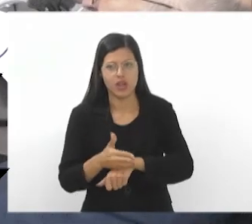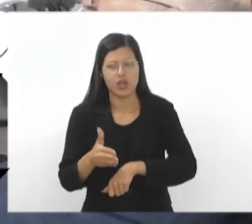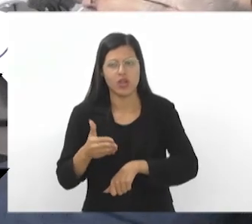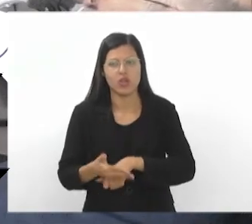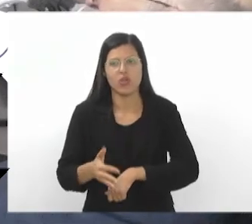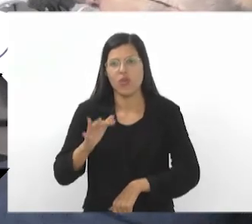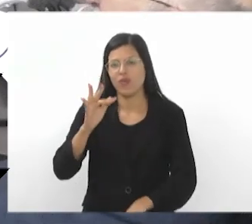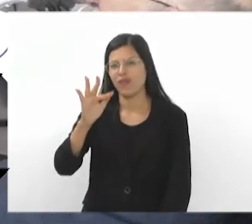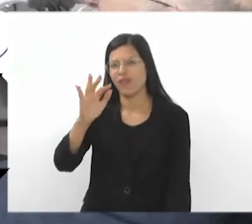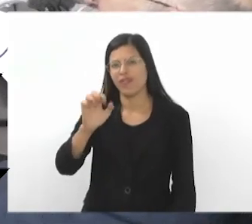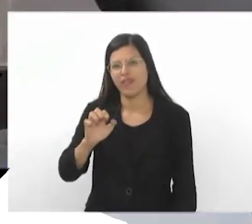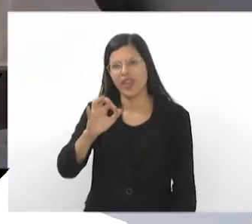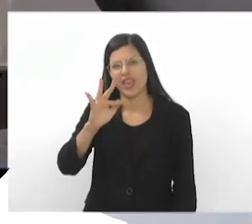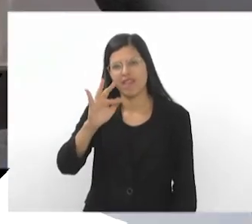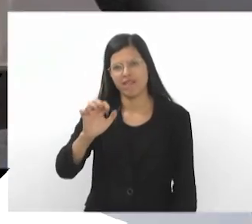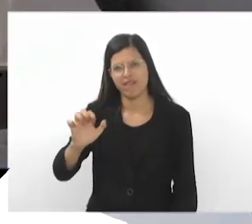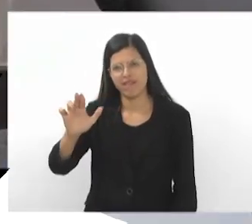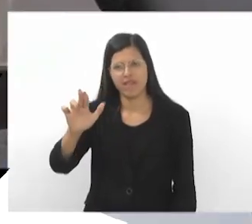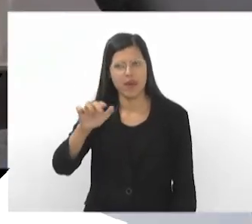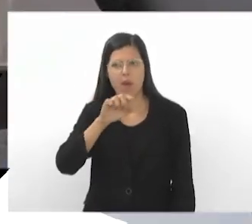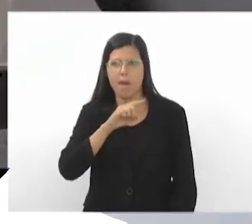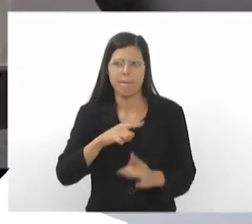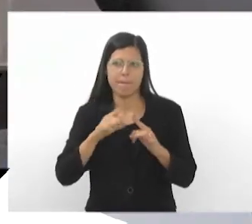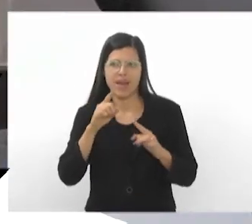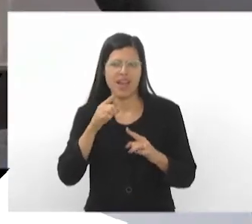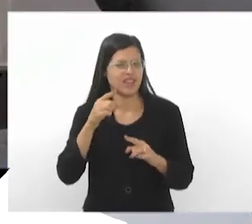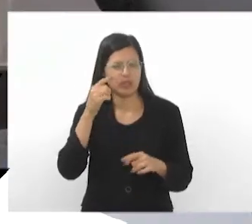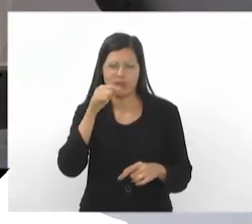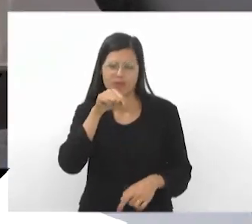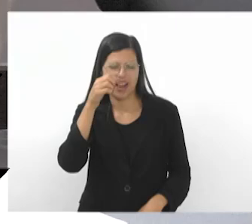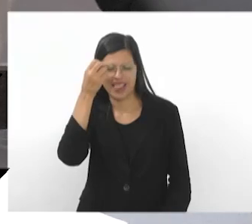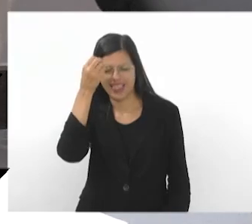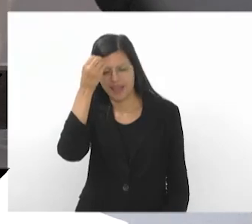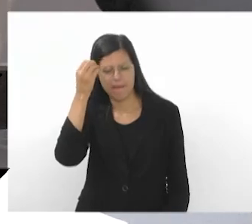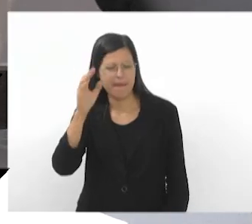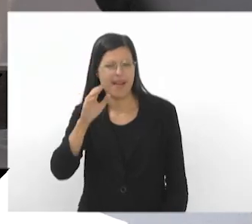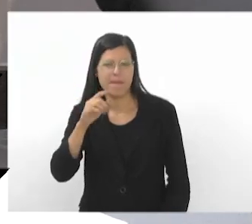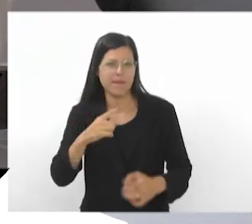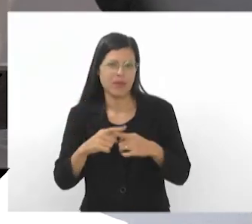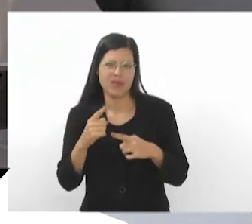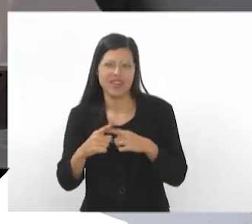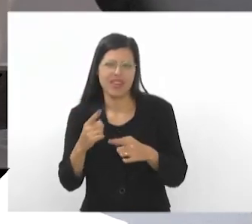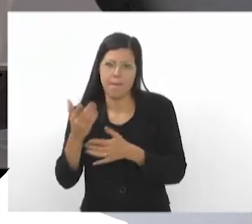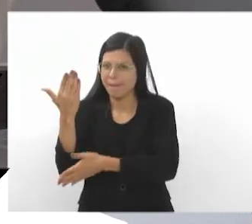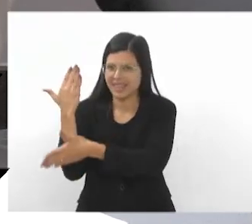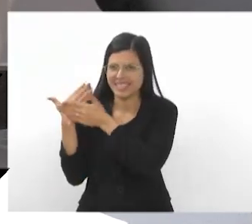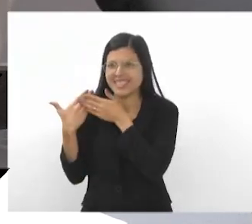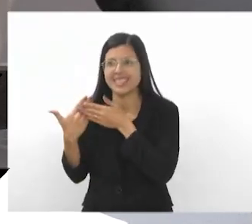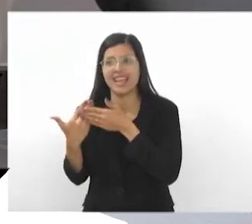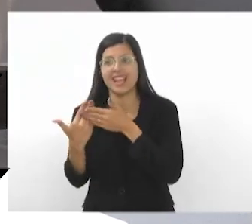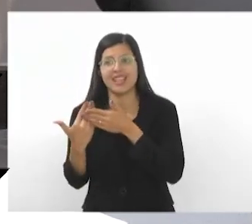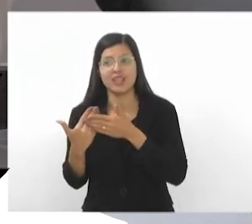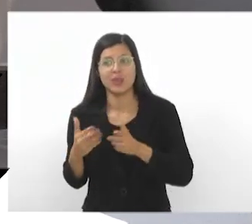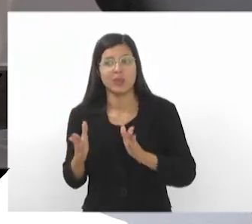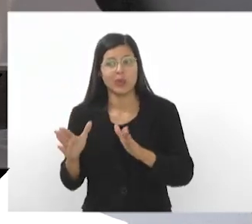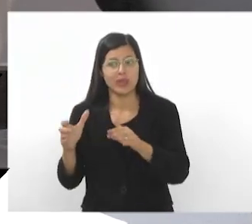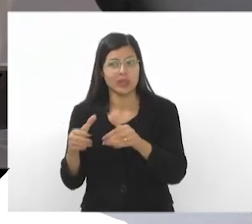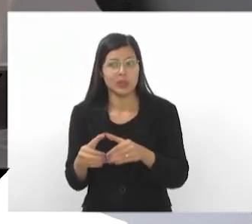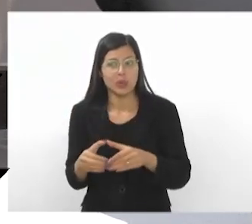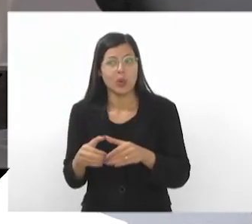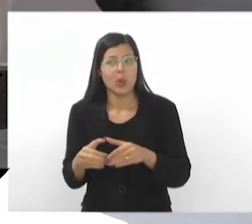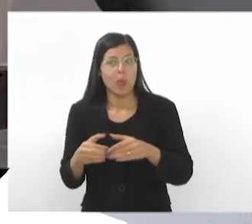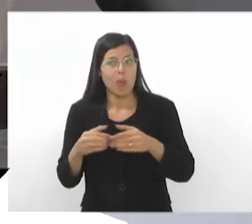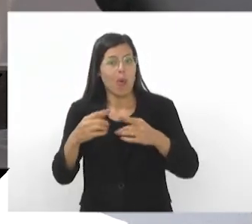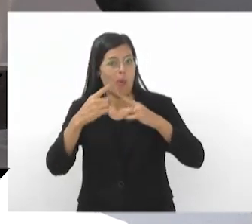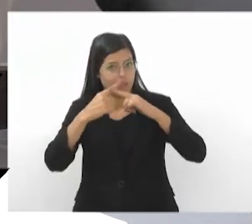Mas Vossa Excelência não há de lembrar porque ainda não jogava futebol. O Canto do Rio foi um time muito